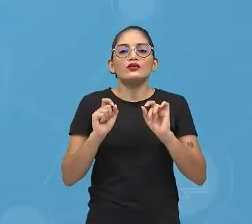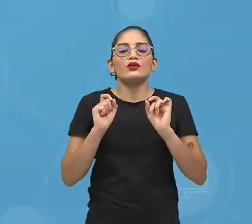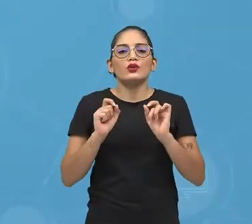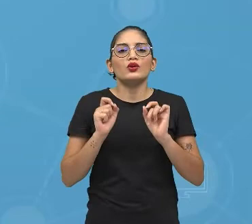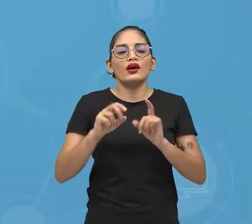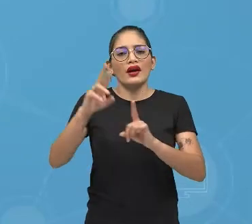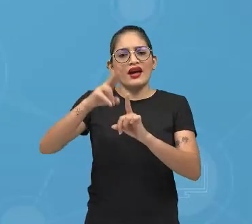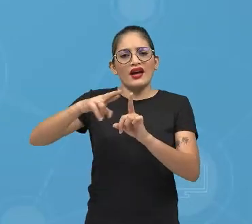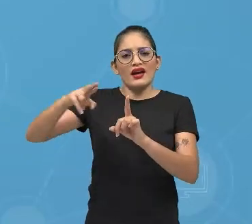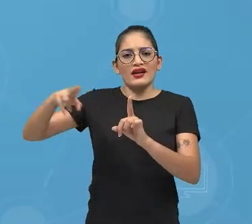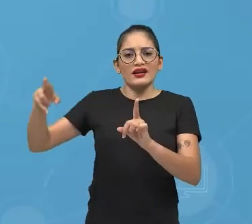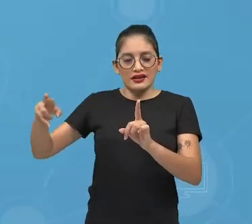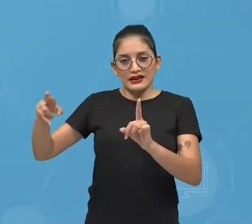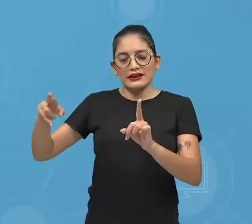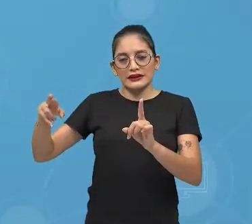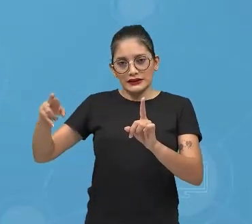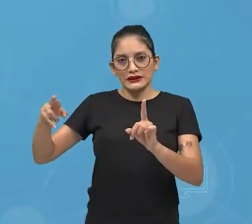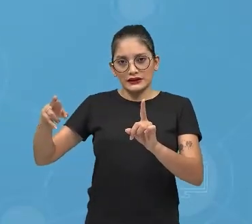as religiões